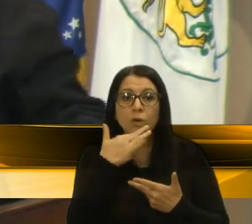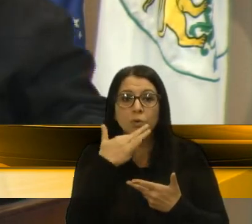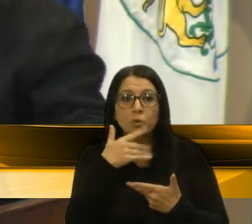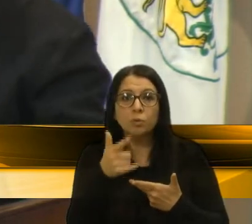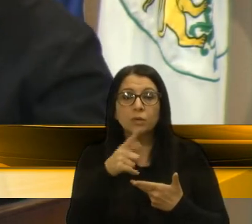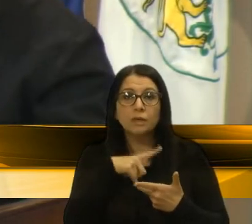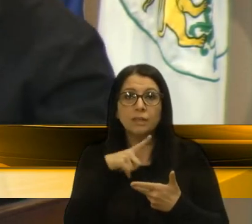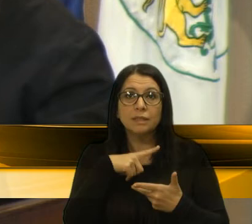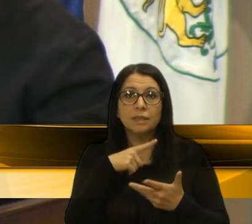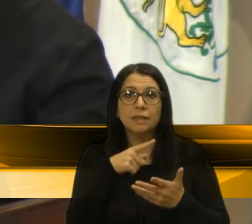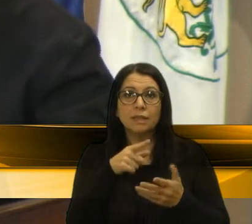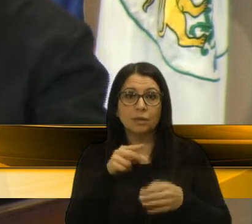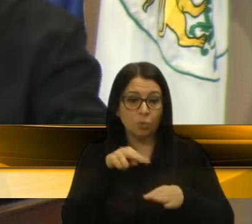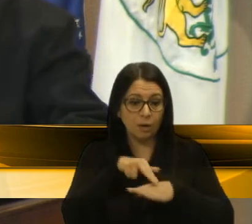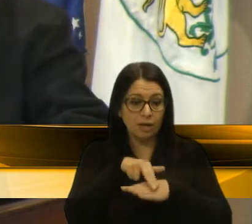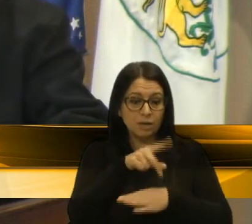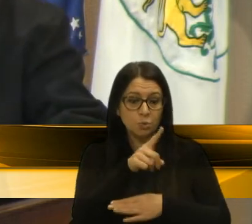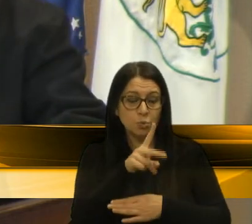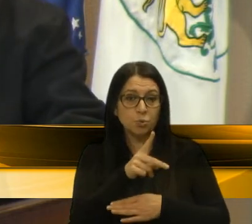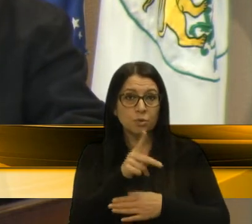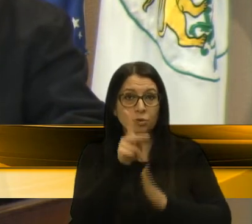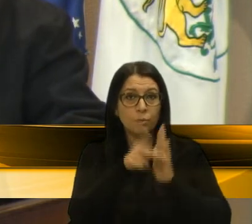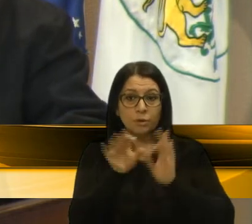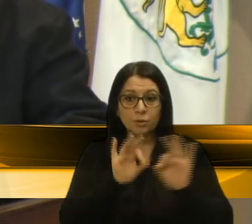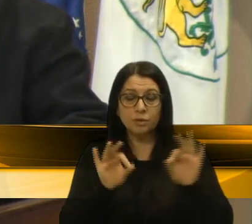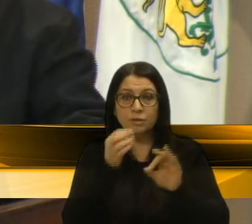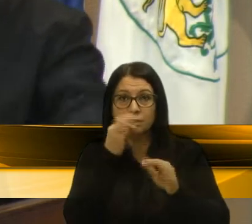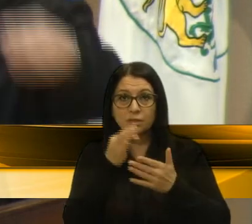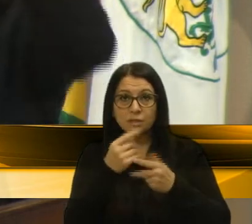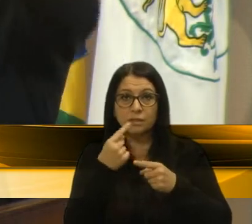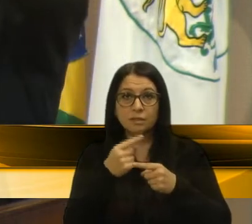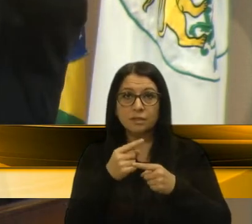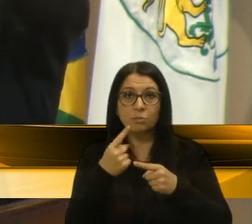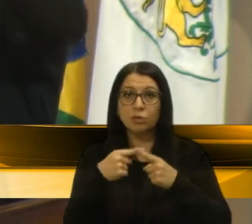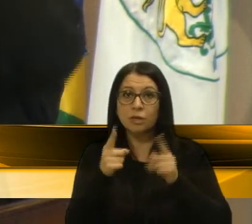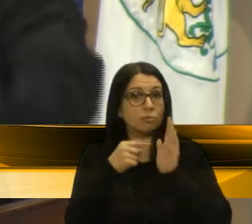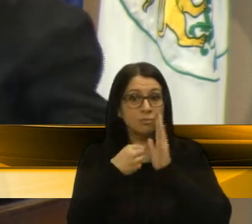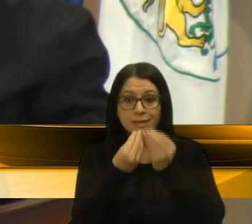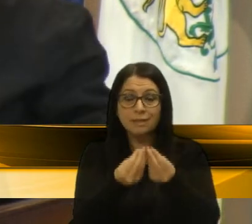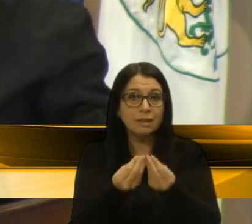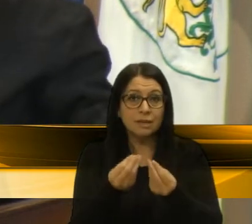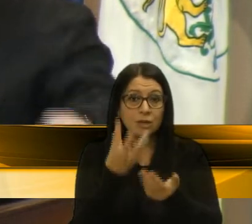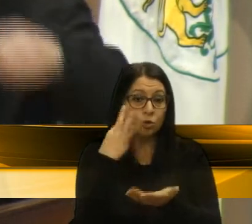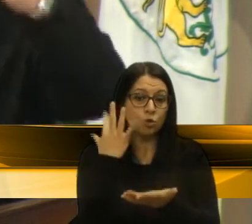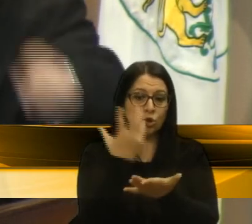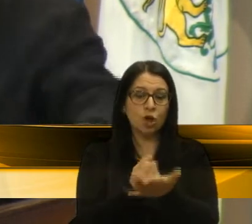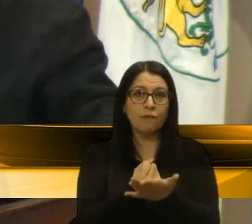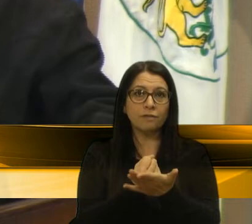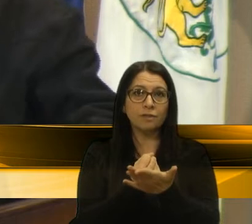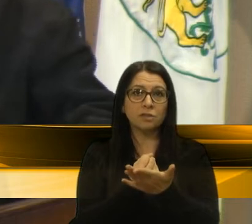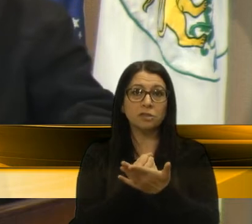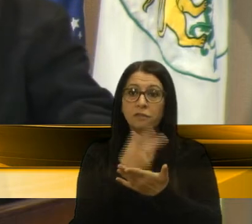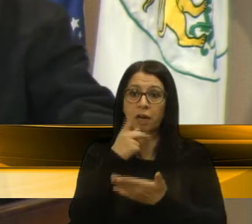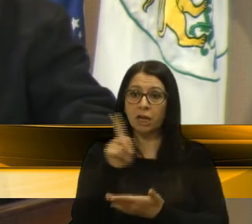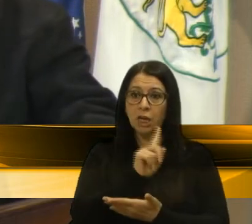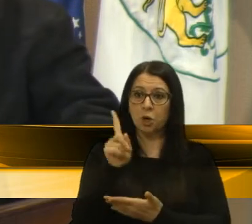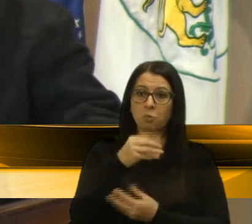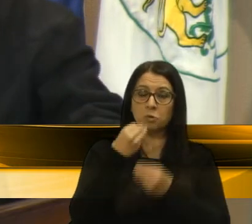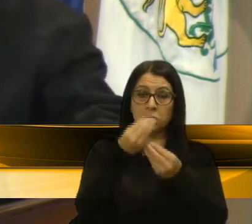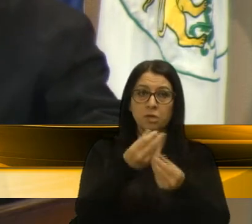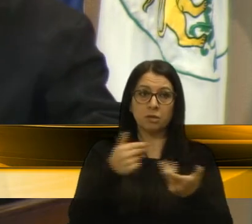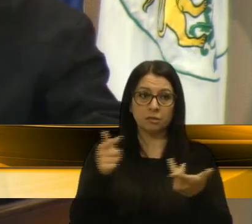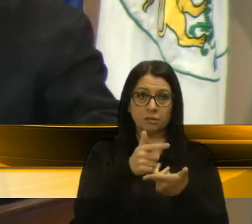que está no anexo 12 do plano diretor. Porque não nos forneceram o software, se negaram